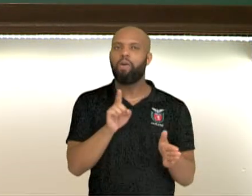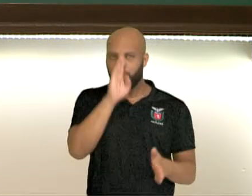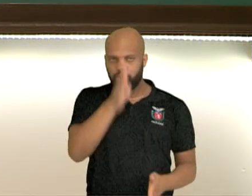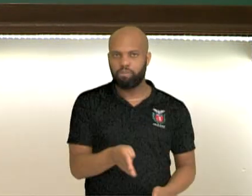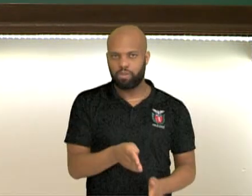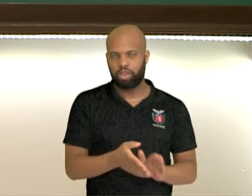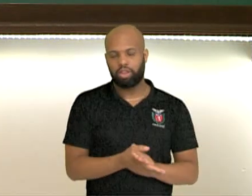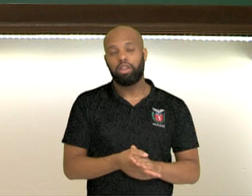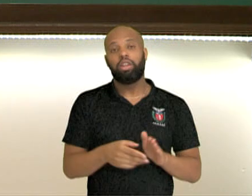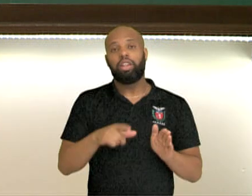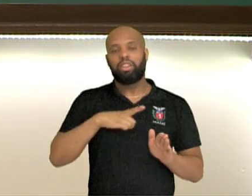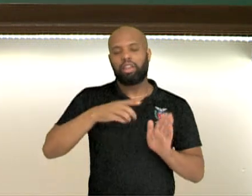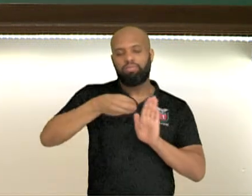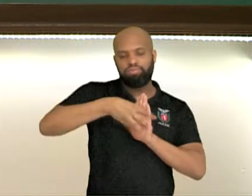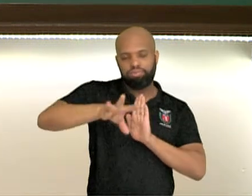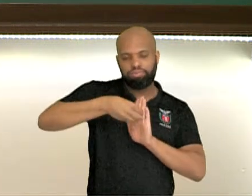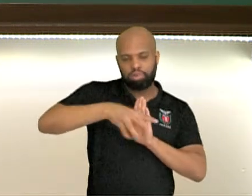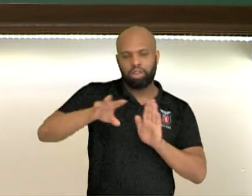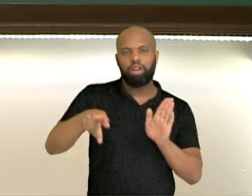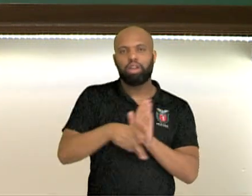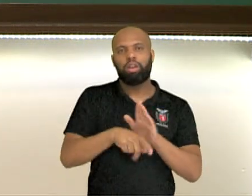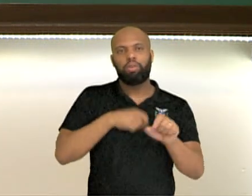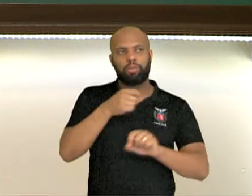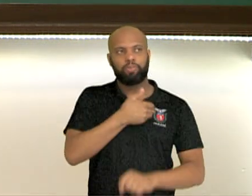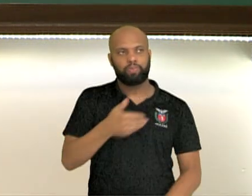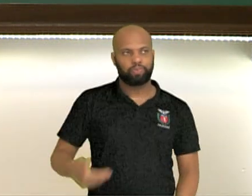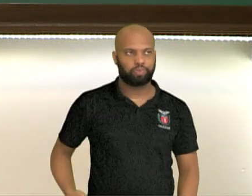príncipe, para o governante. Bacana?